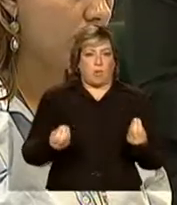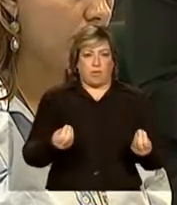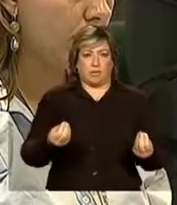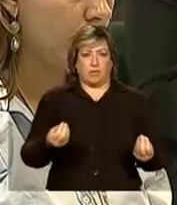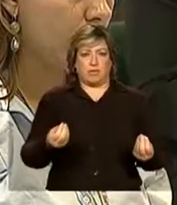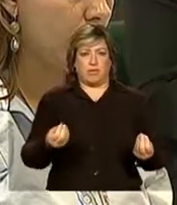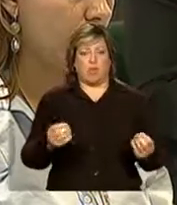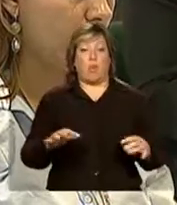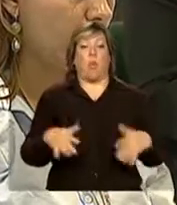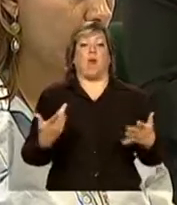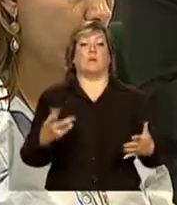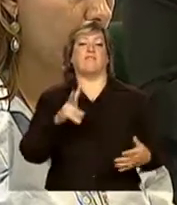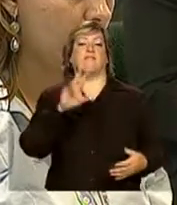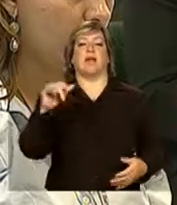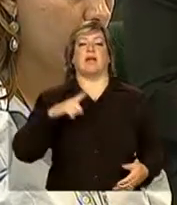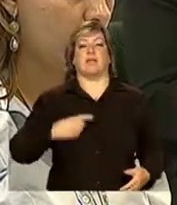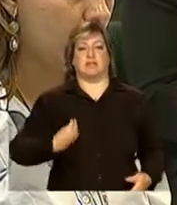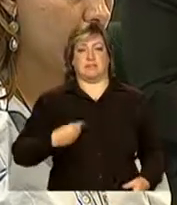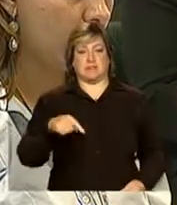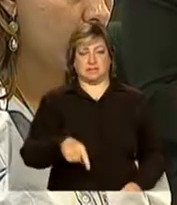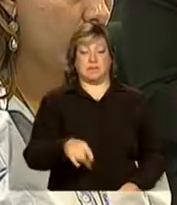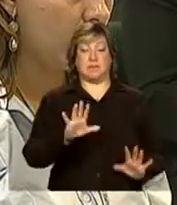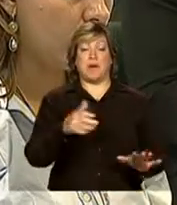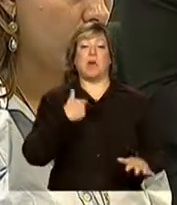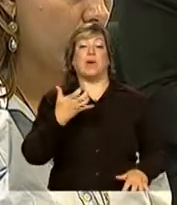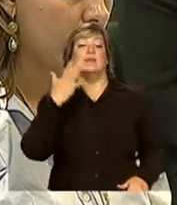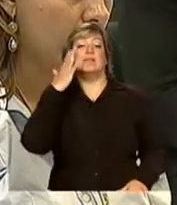estimativa para acontecer isso, mas eu queria saber se